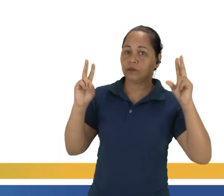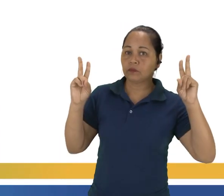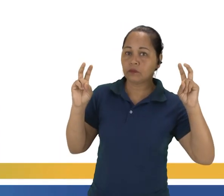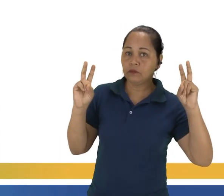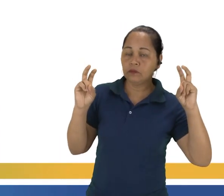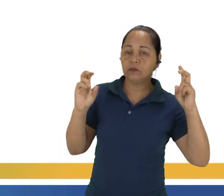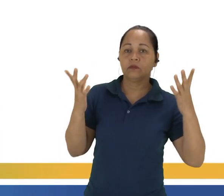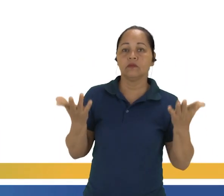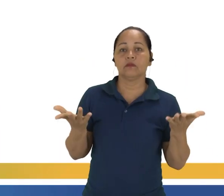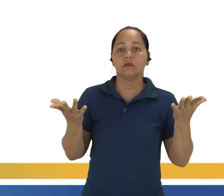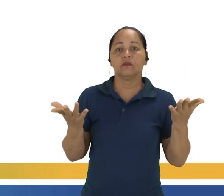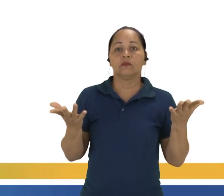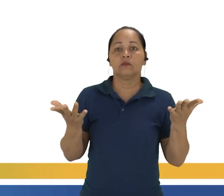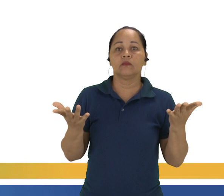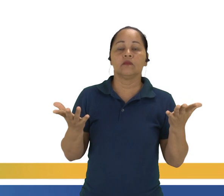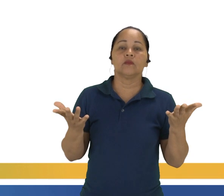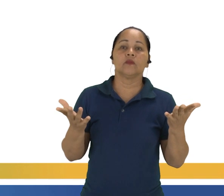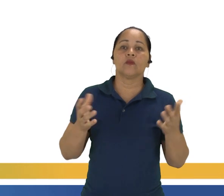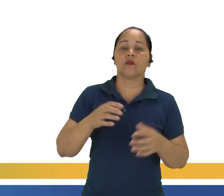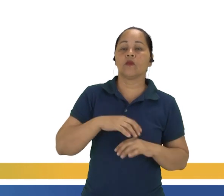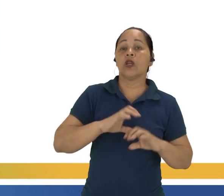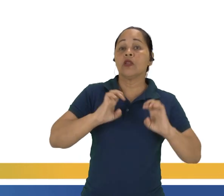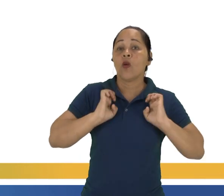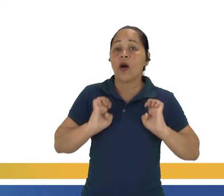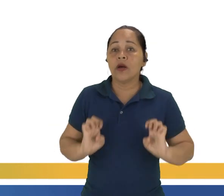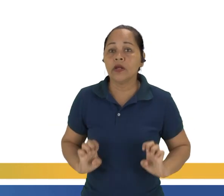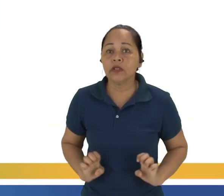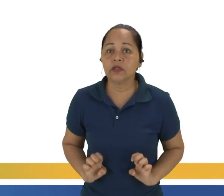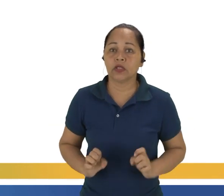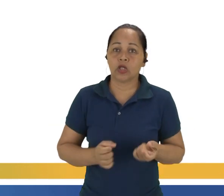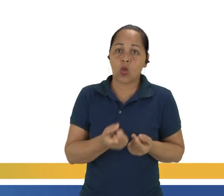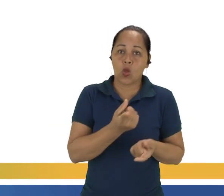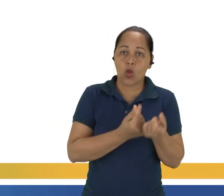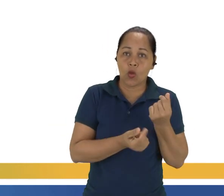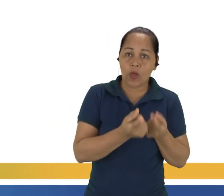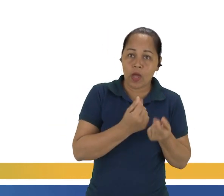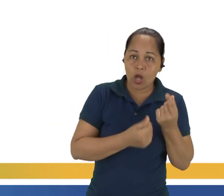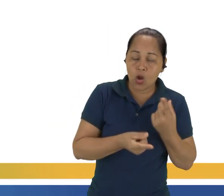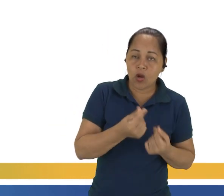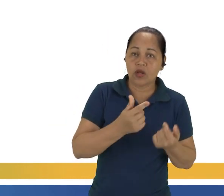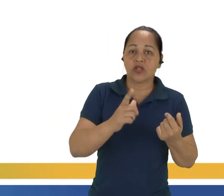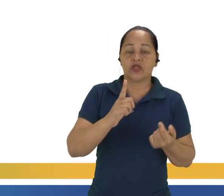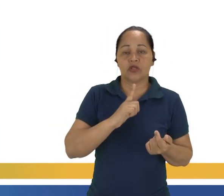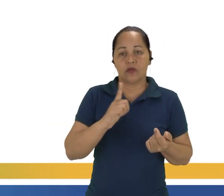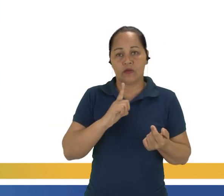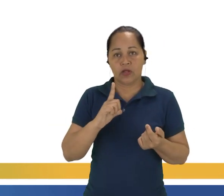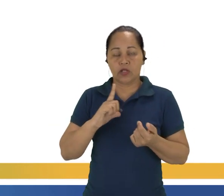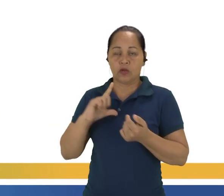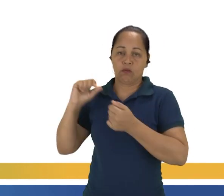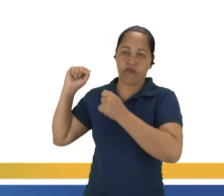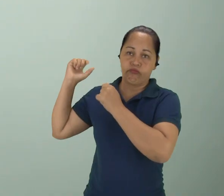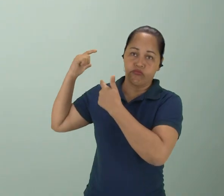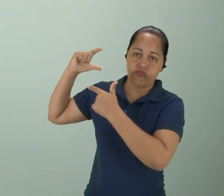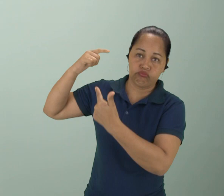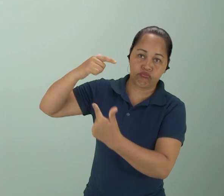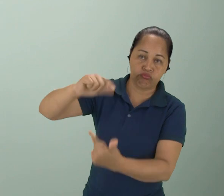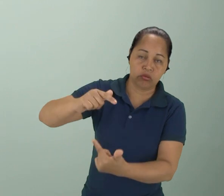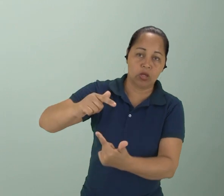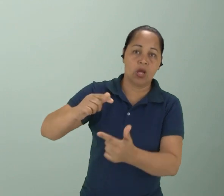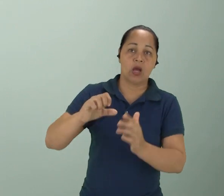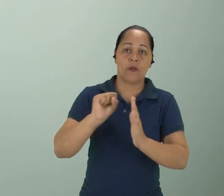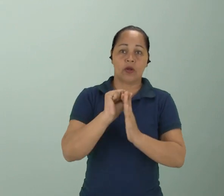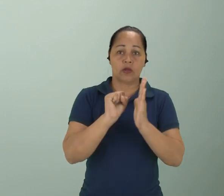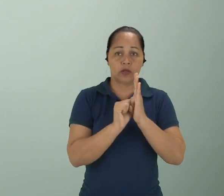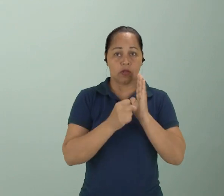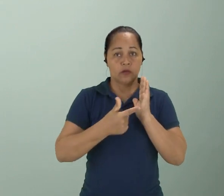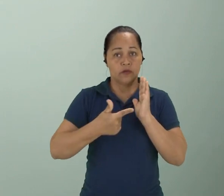ética nos negócios oi nick haveria uma economia tradicional e uma economia para o século